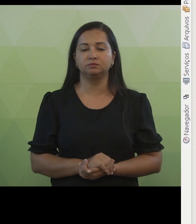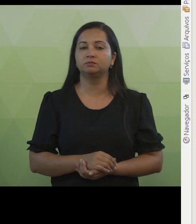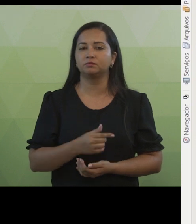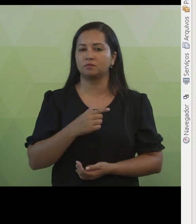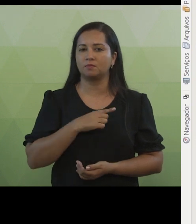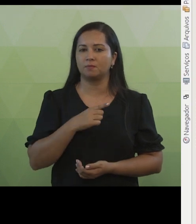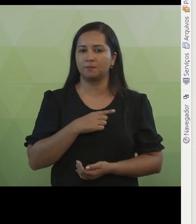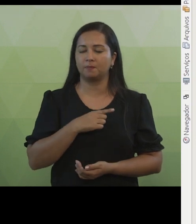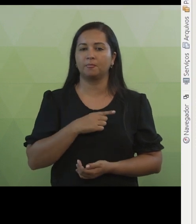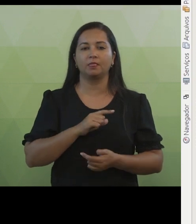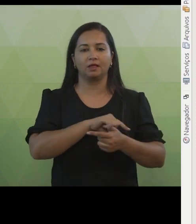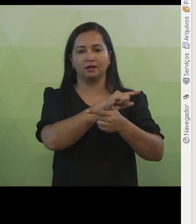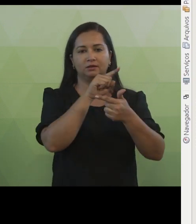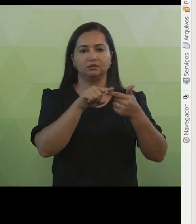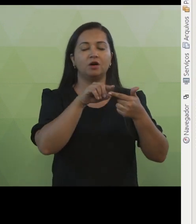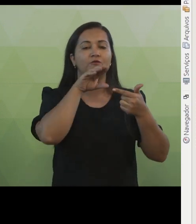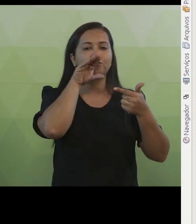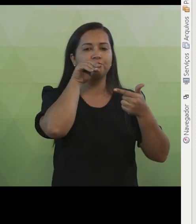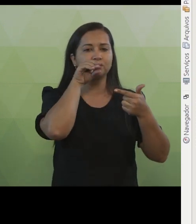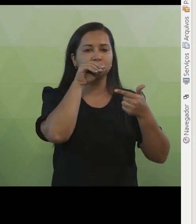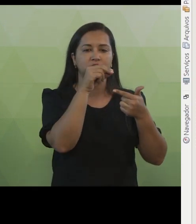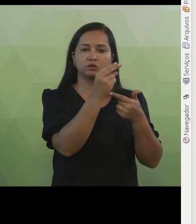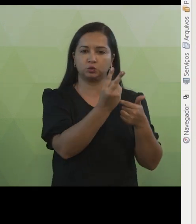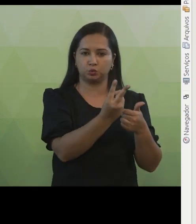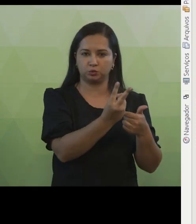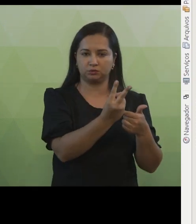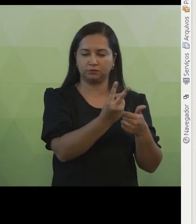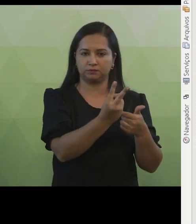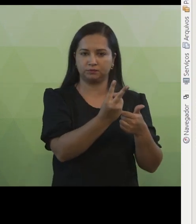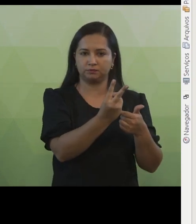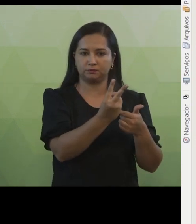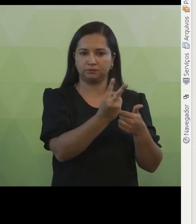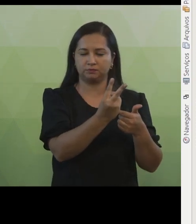Instanciei um outro objeto funcionário 2 do tipo funcionário,